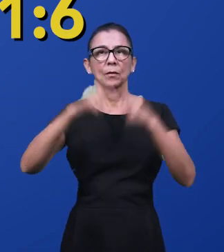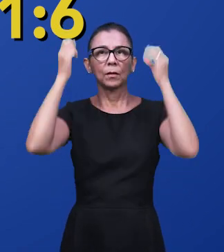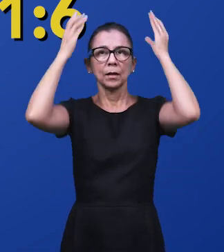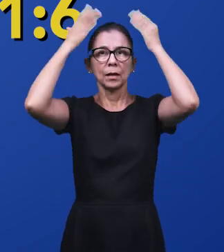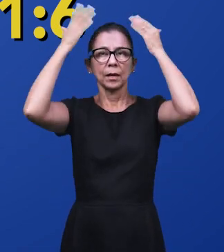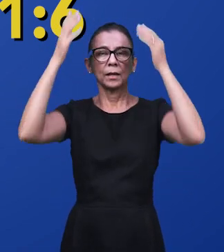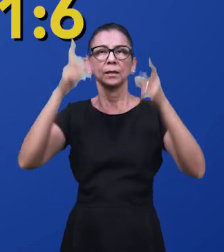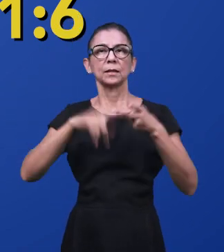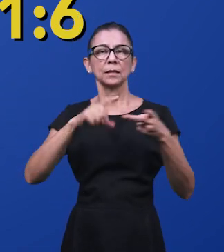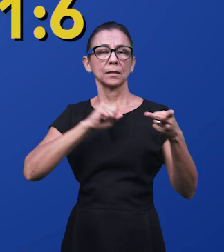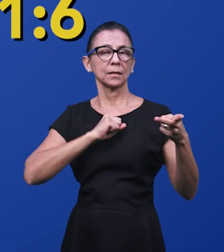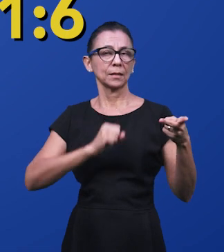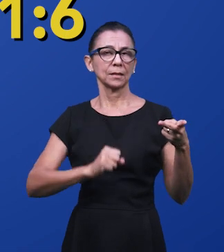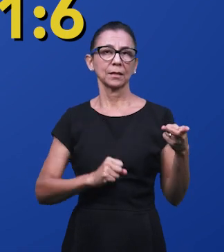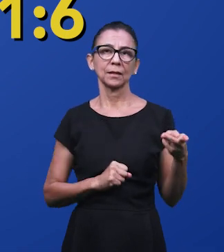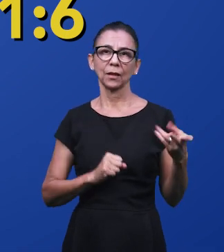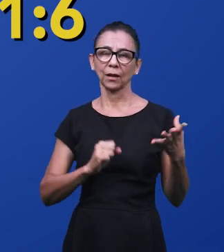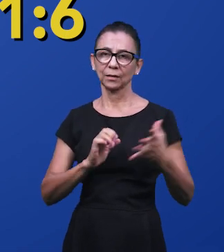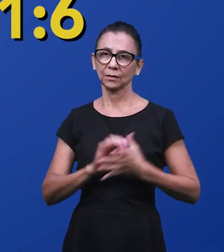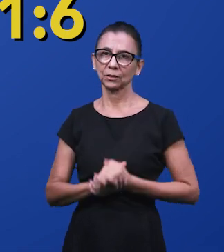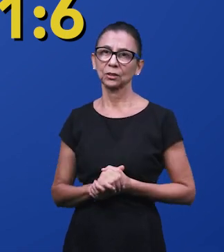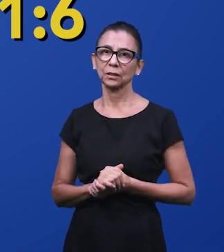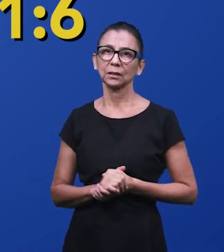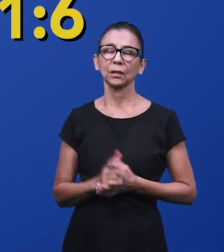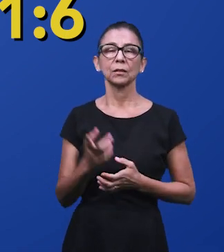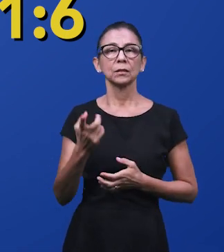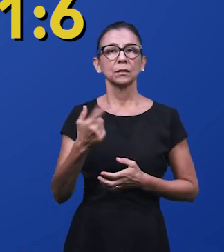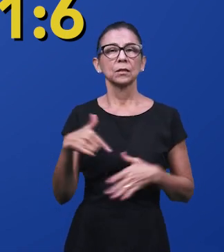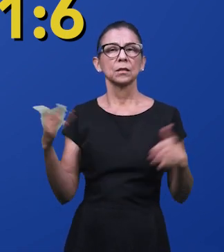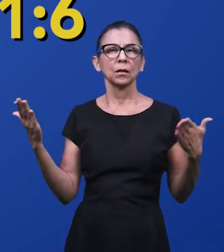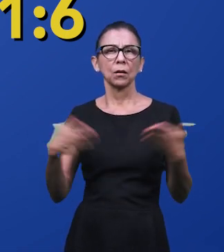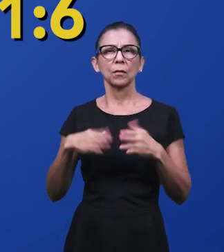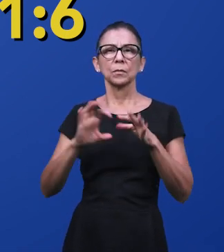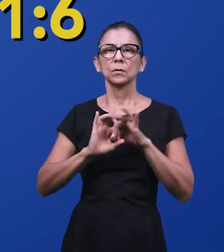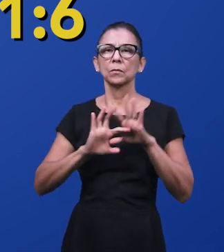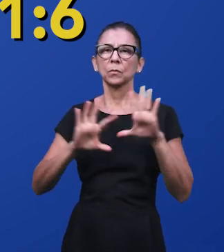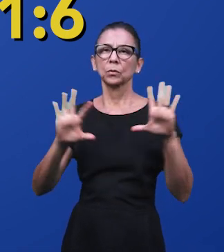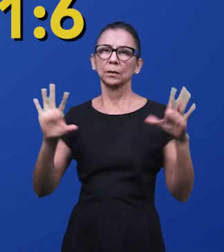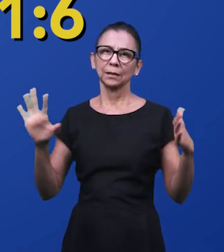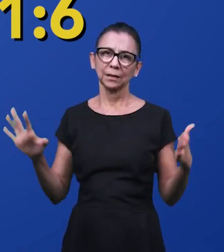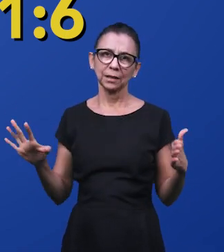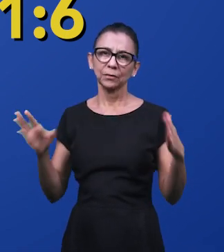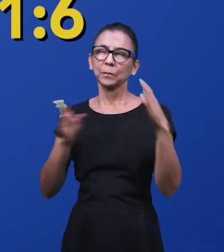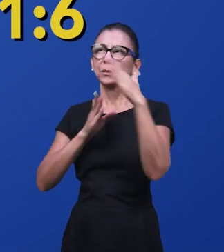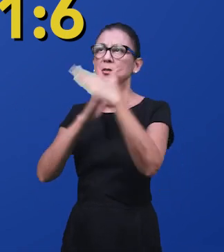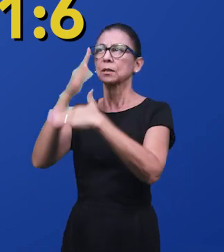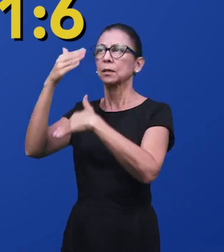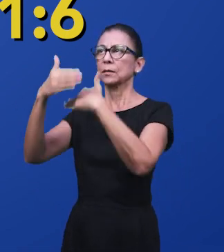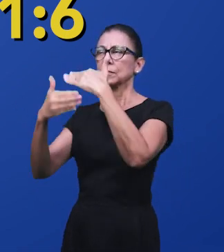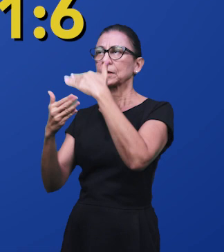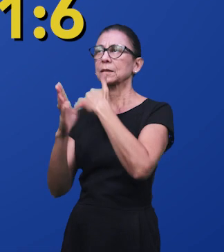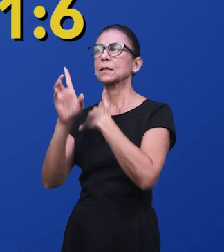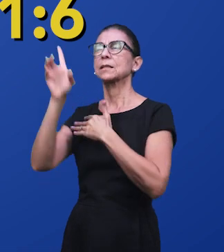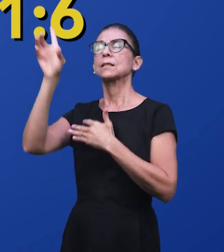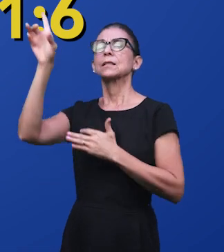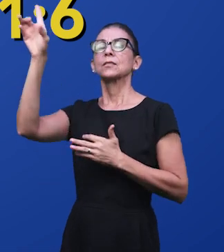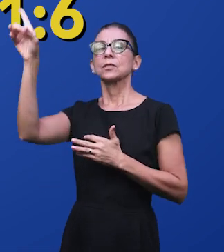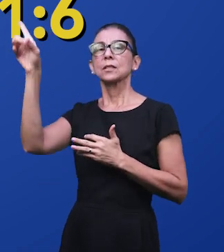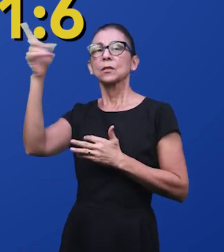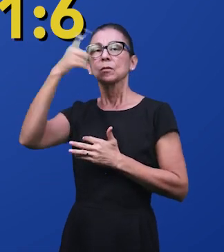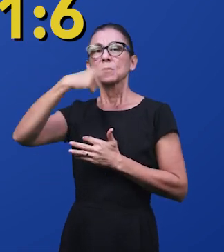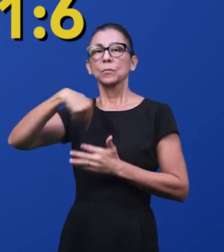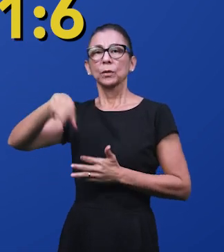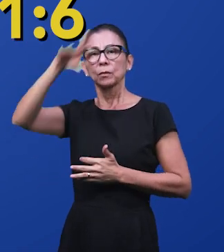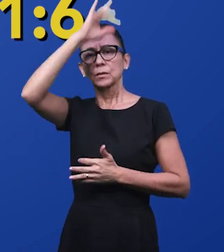indo ali ao templo, porque nós somos templo do Espírito Santo. Então nós devemos preservar a comunhão, nós